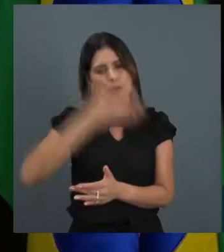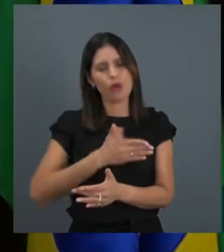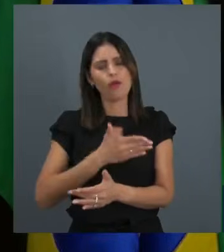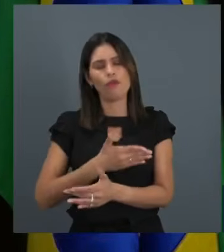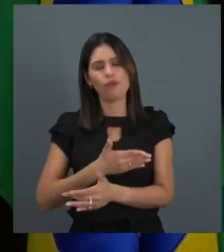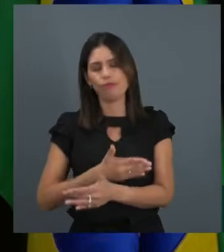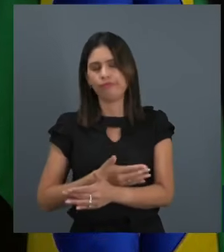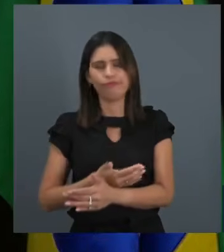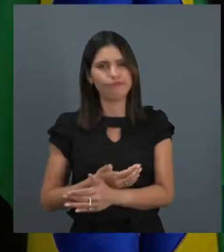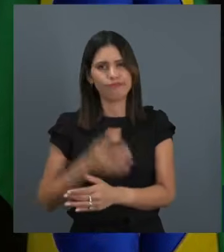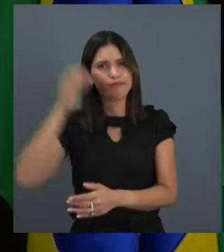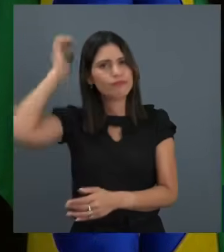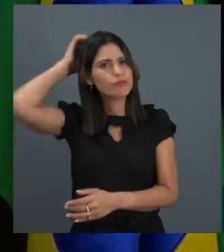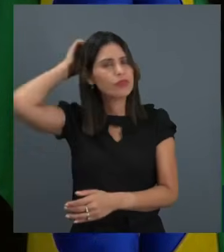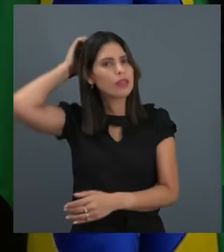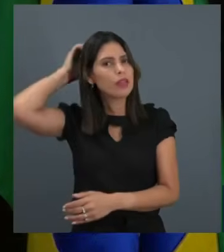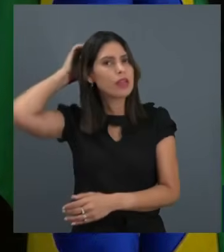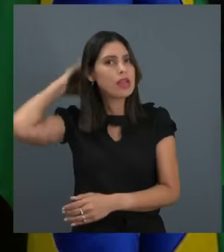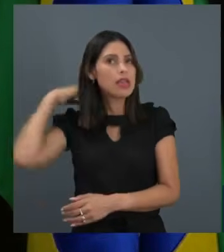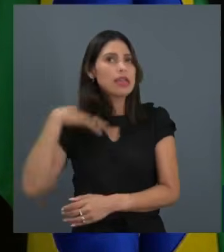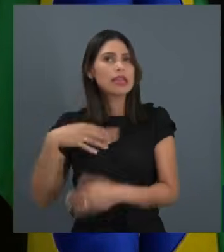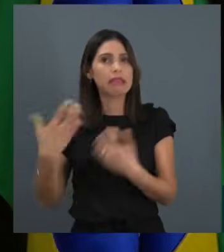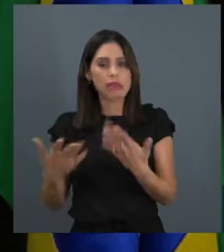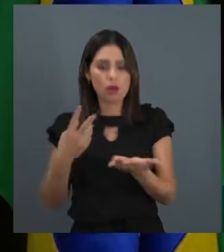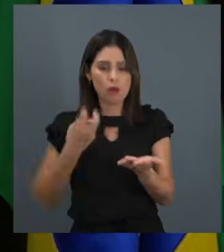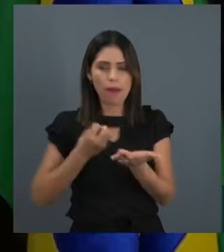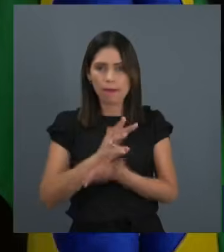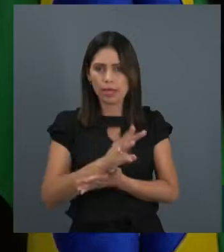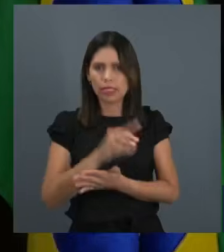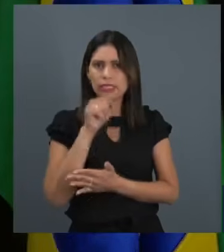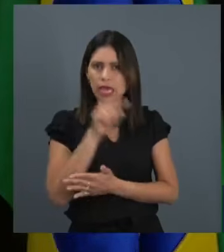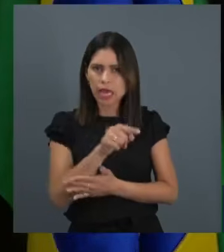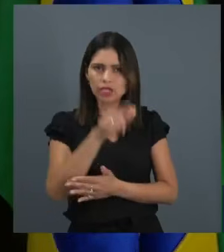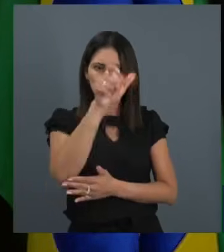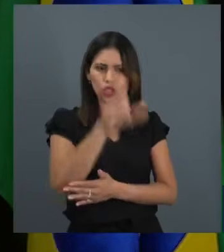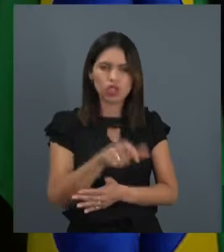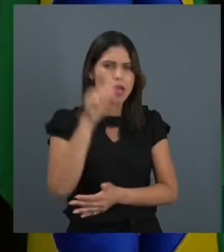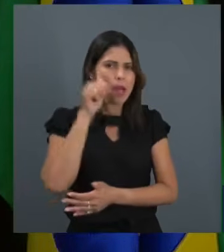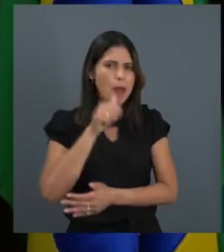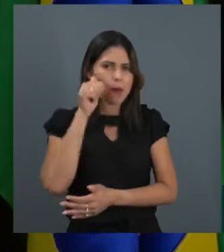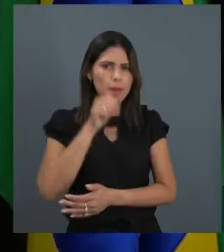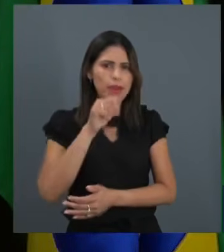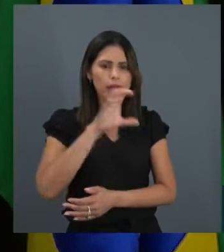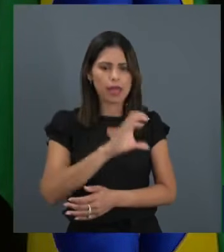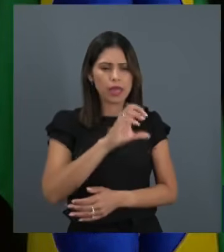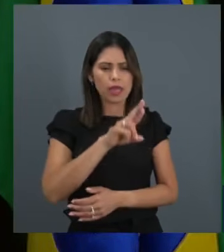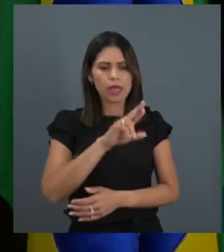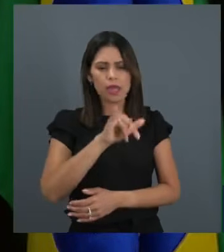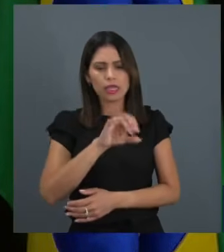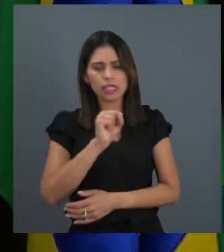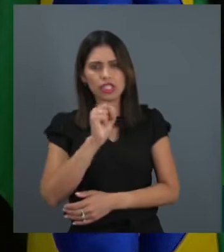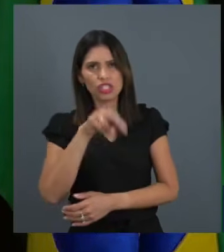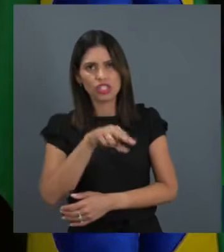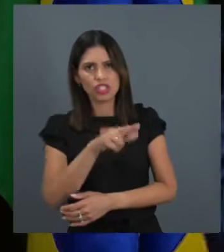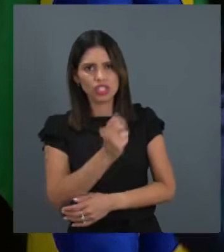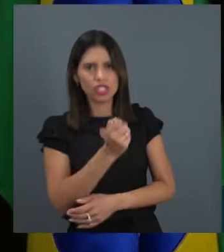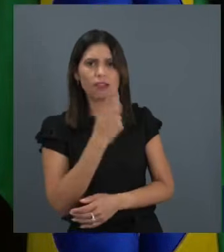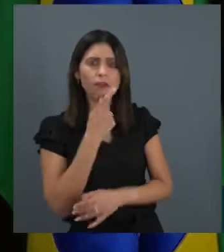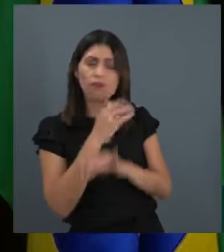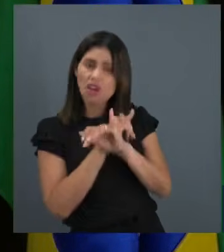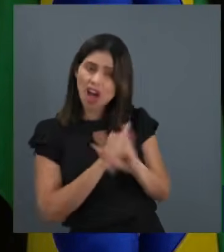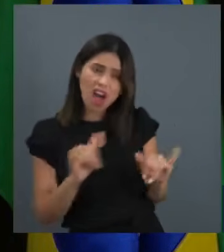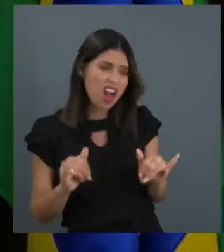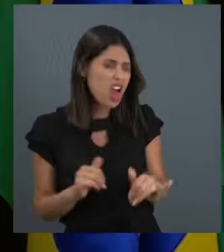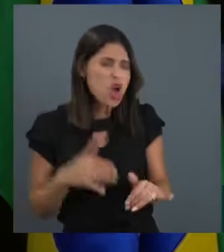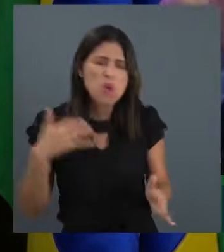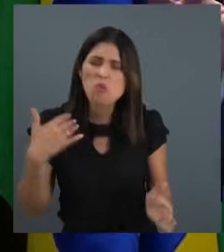Numa dessas mensagens, a chefe de gabinete de Alexandre de Moraes, Cristina Kuchara, diz, abro aspas, ache